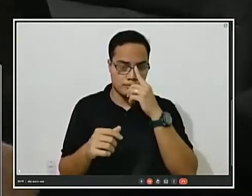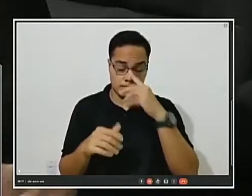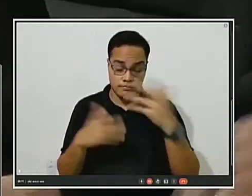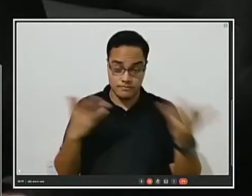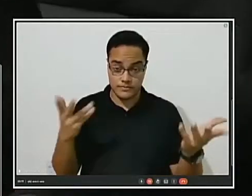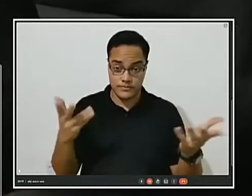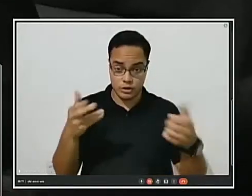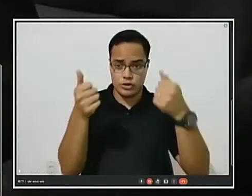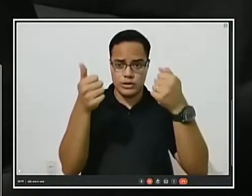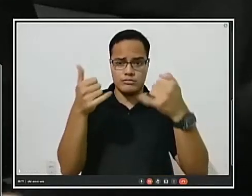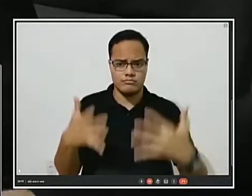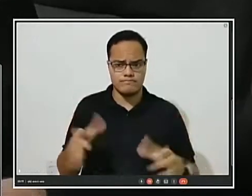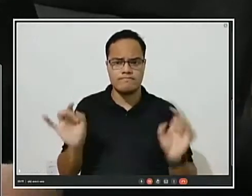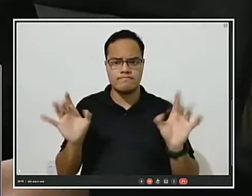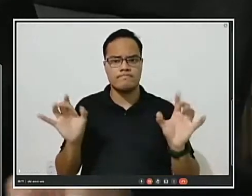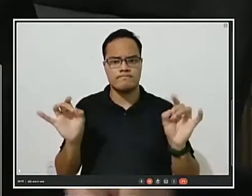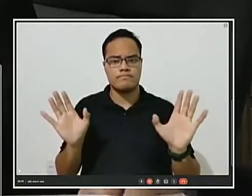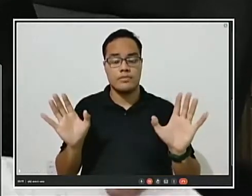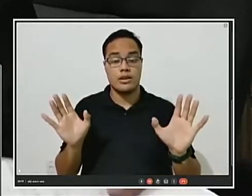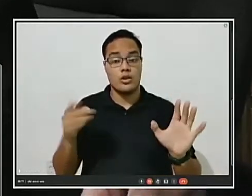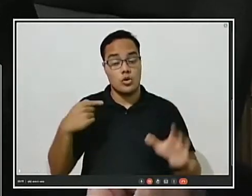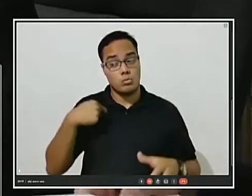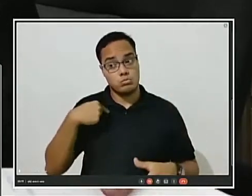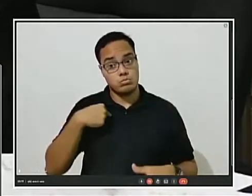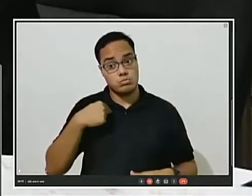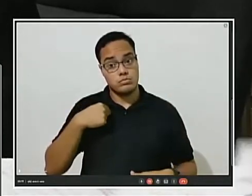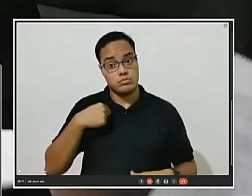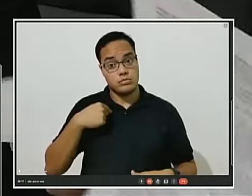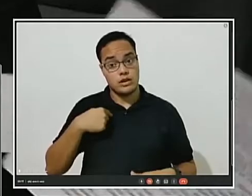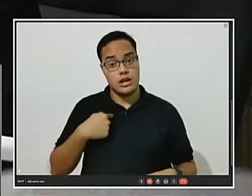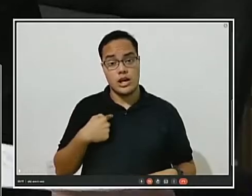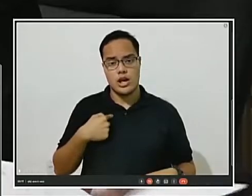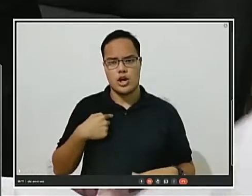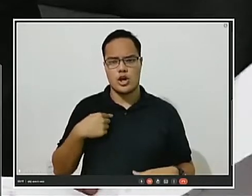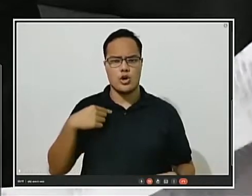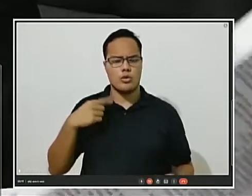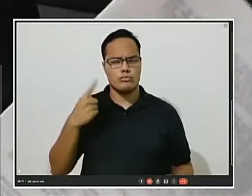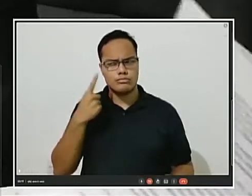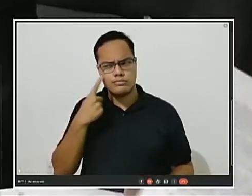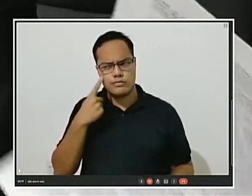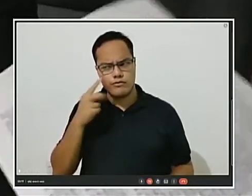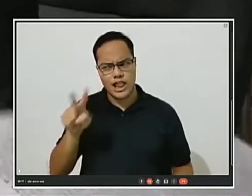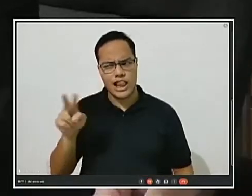minha posição referente, né, a essa questão de deputados aí.